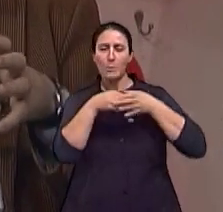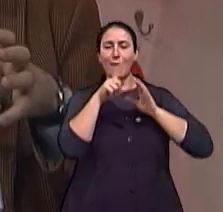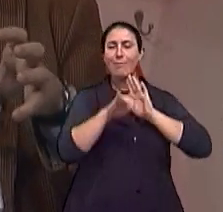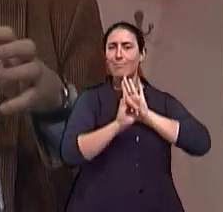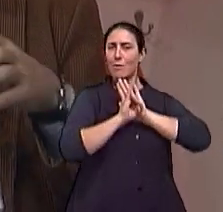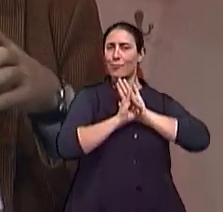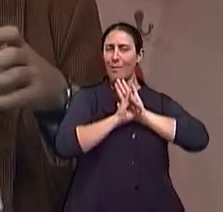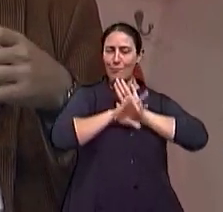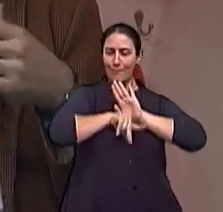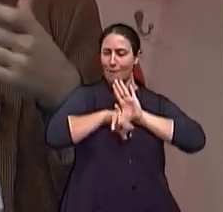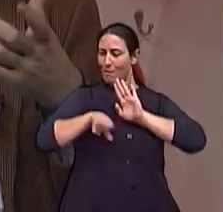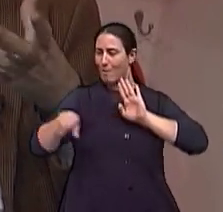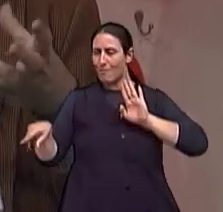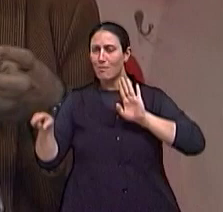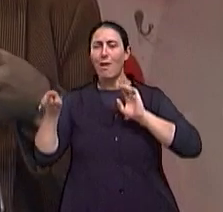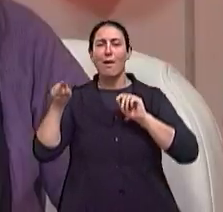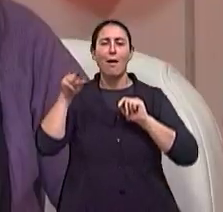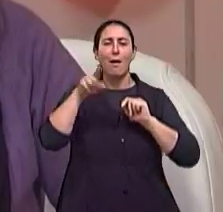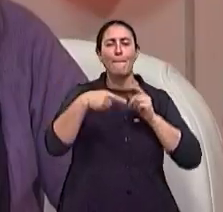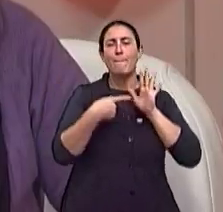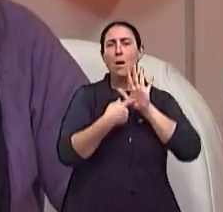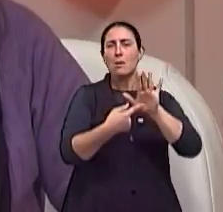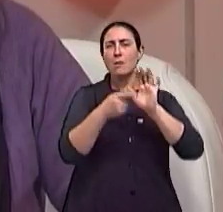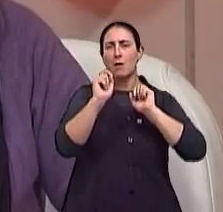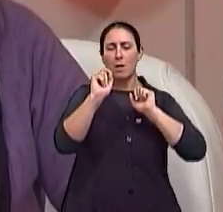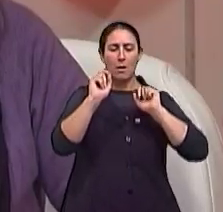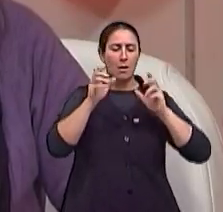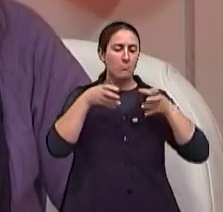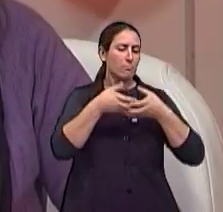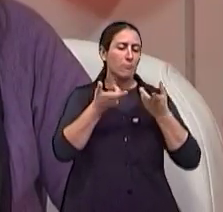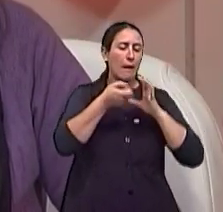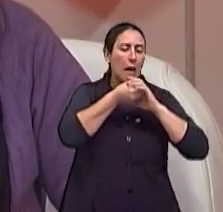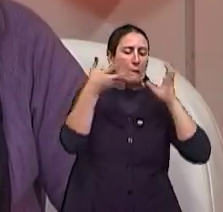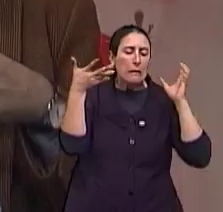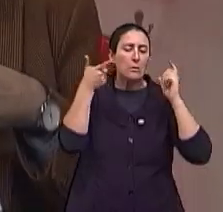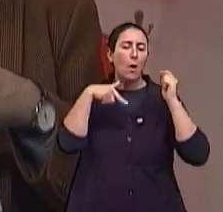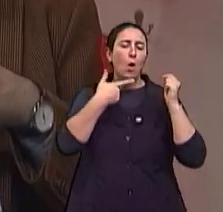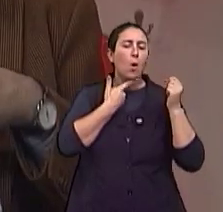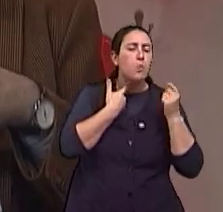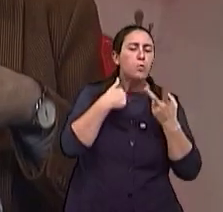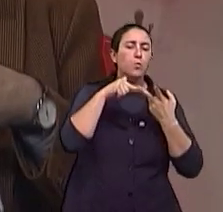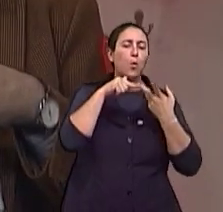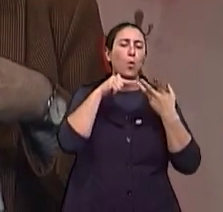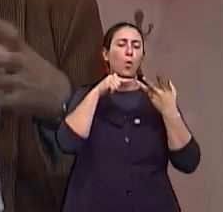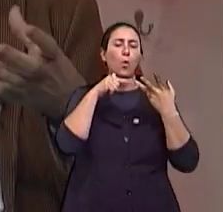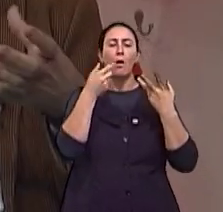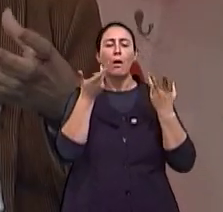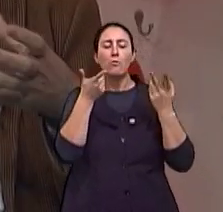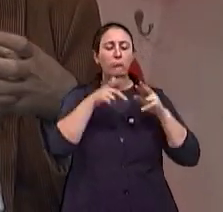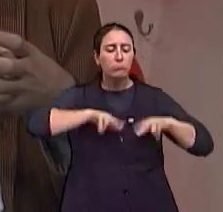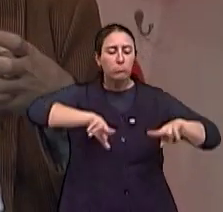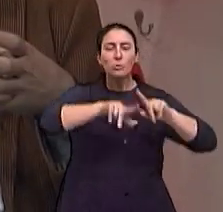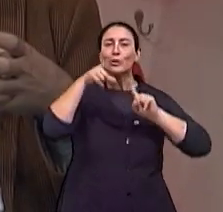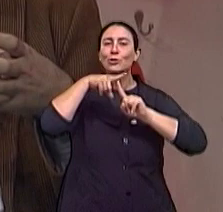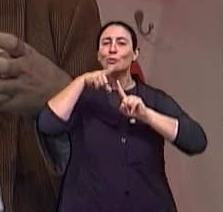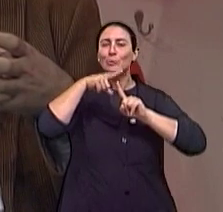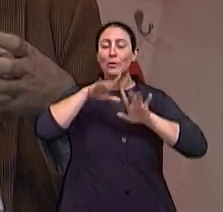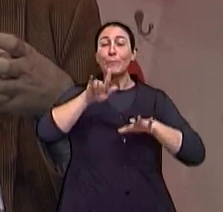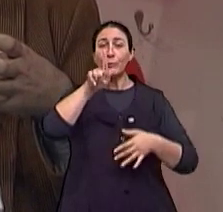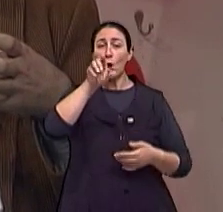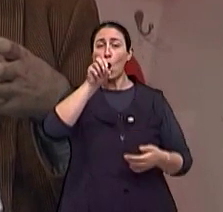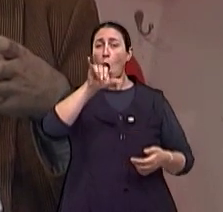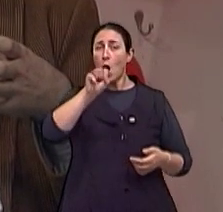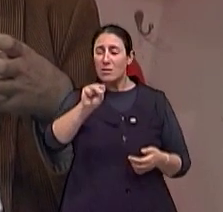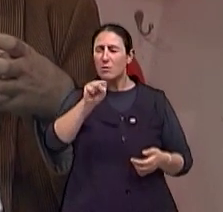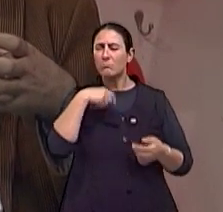identitários de pessoas que se reúnem em torno de uma característica, de um gosto, alguma coisa assim. Então, nesse sentido, os góis me parecem